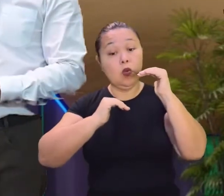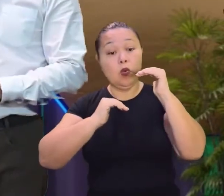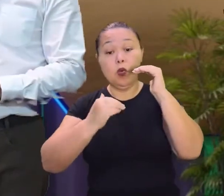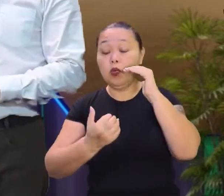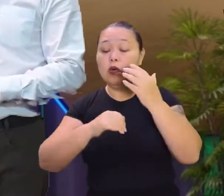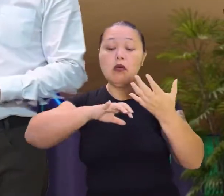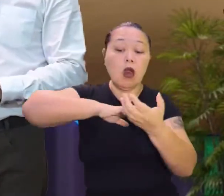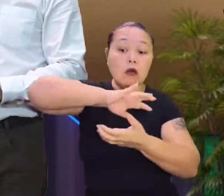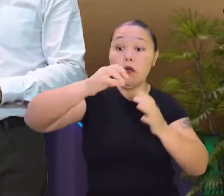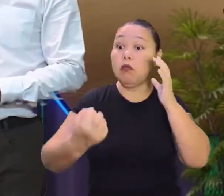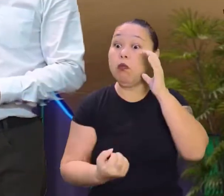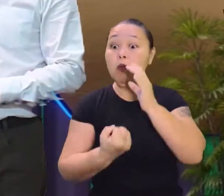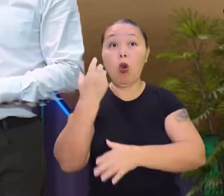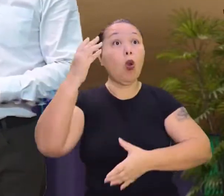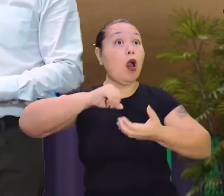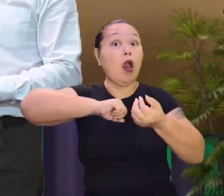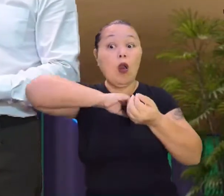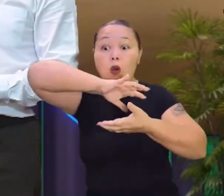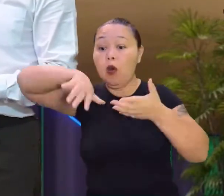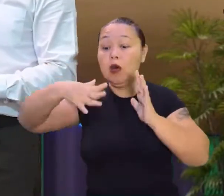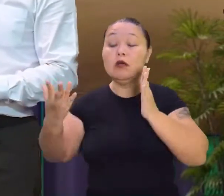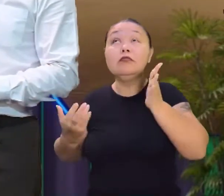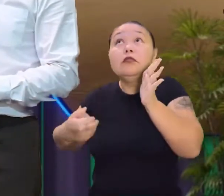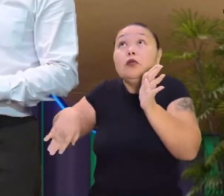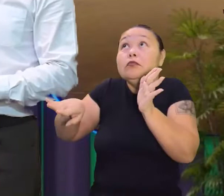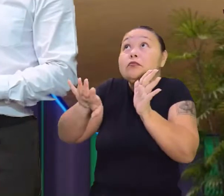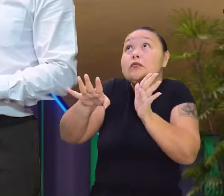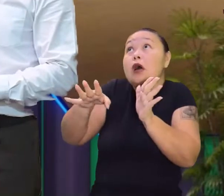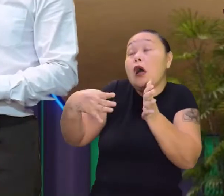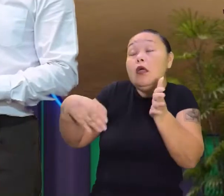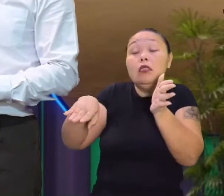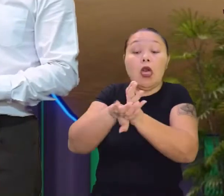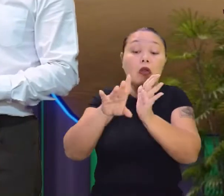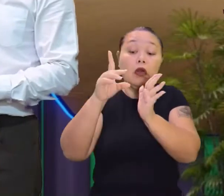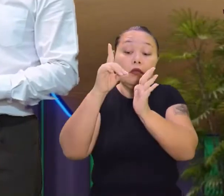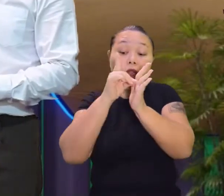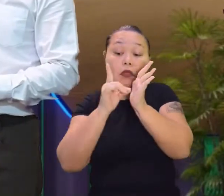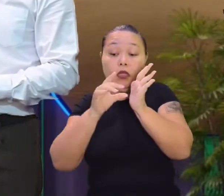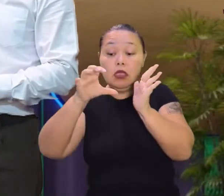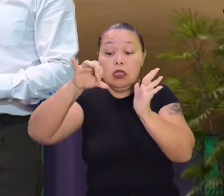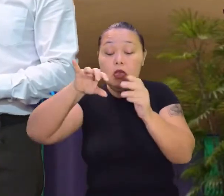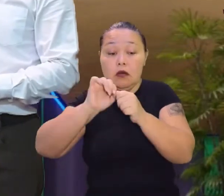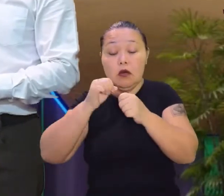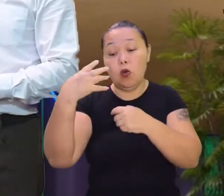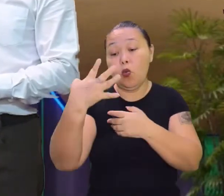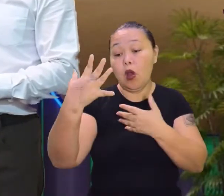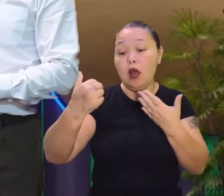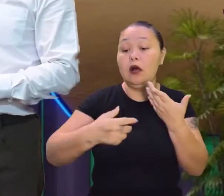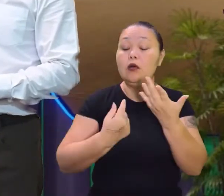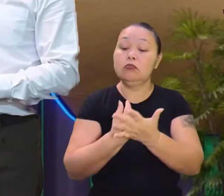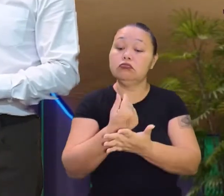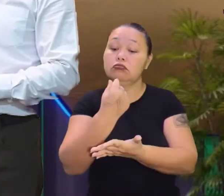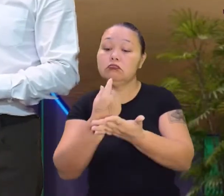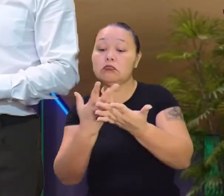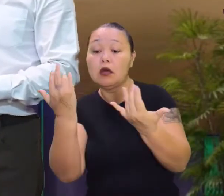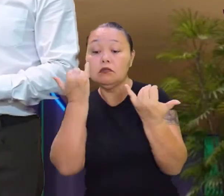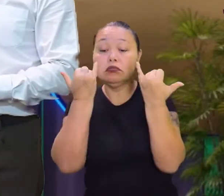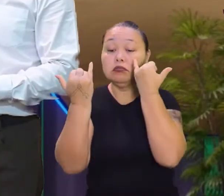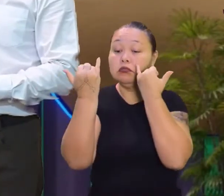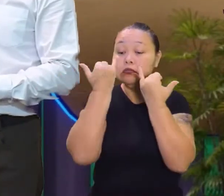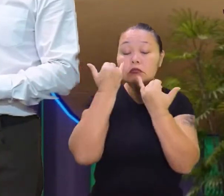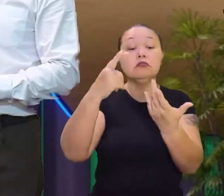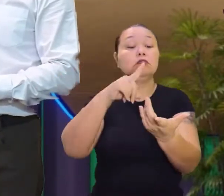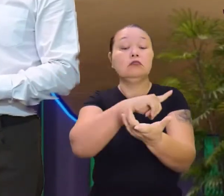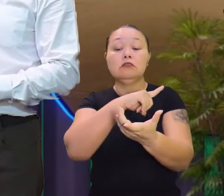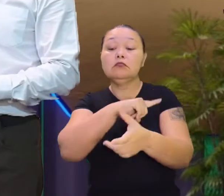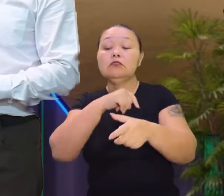as revoluções, e quando chega aí na década de 90, né, que é o capitalismo já, quarta fase do capitalismo informacional, onde